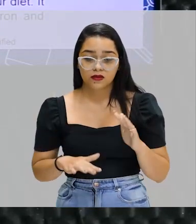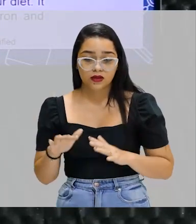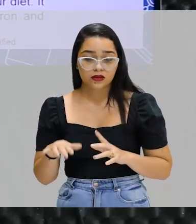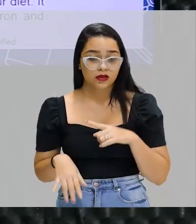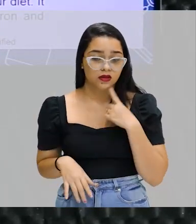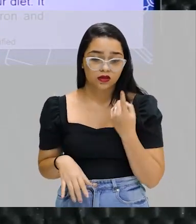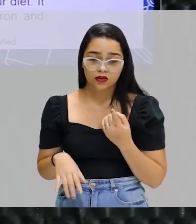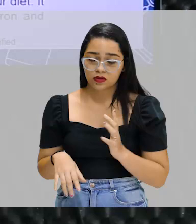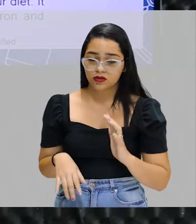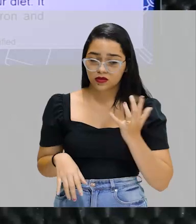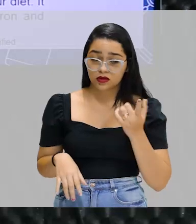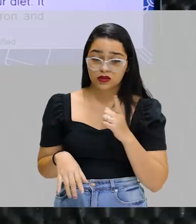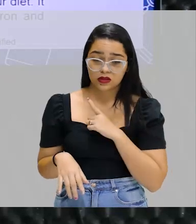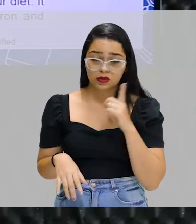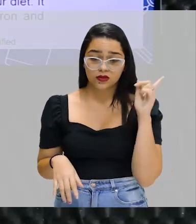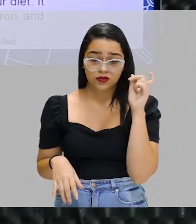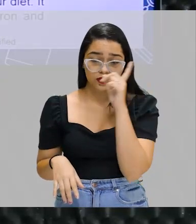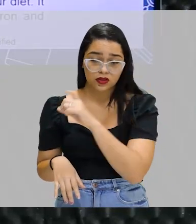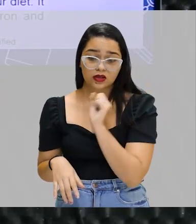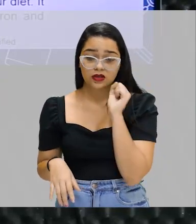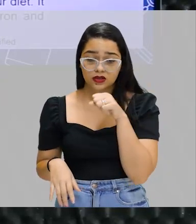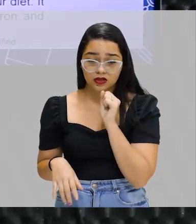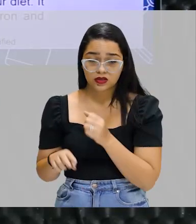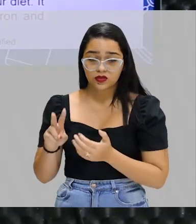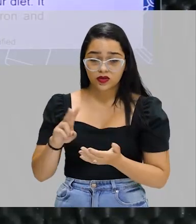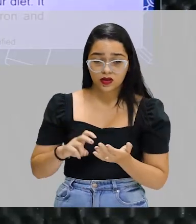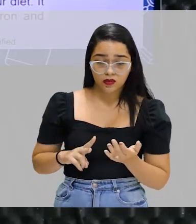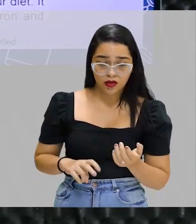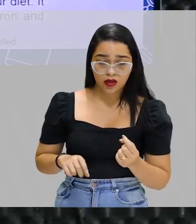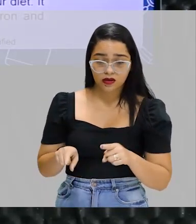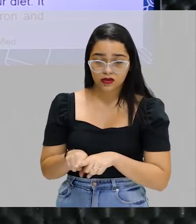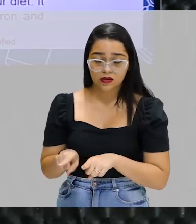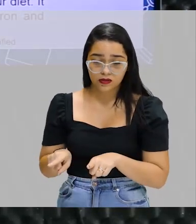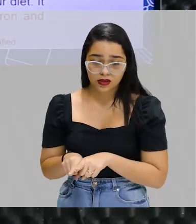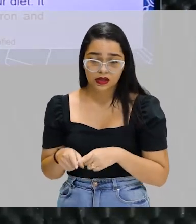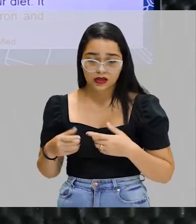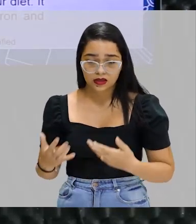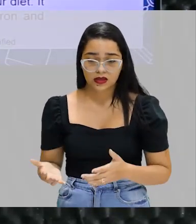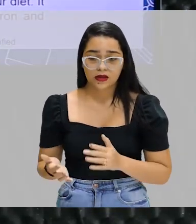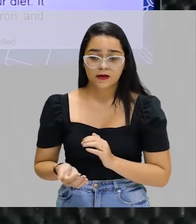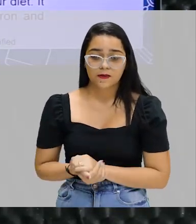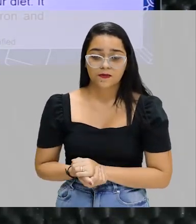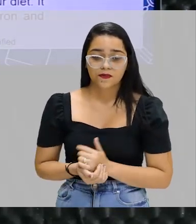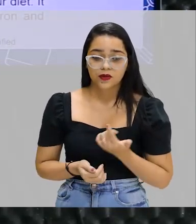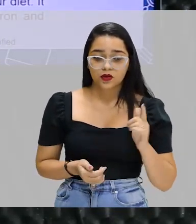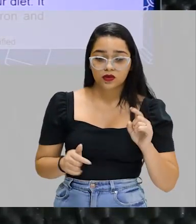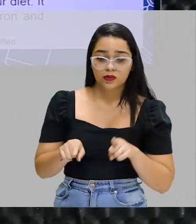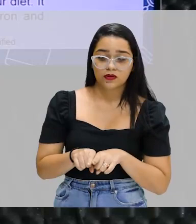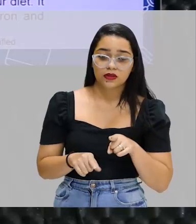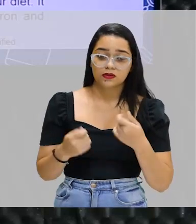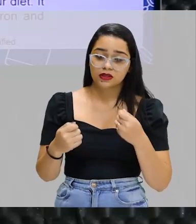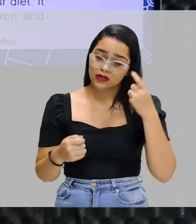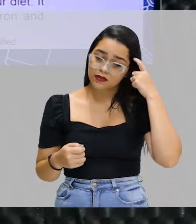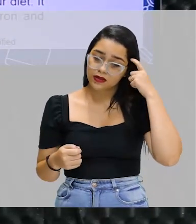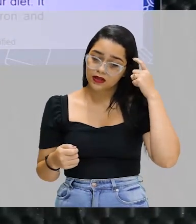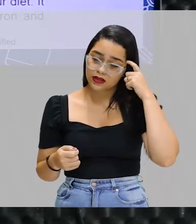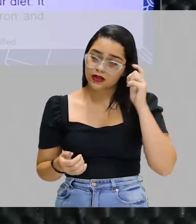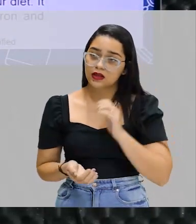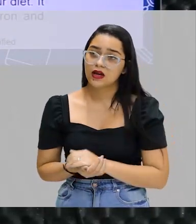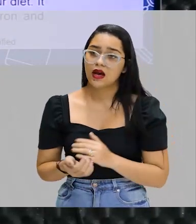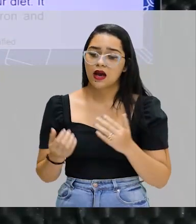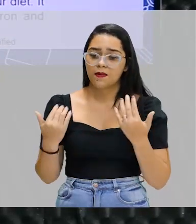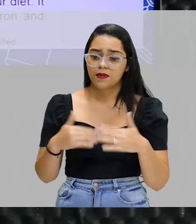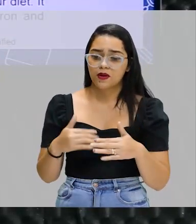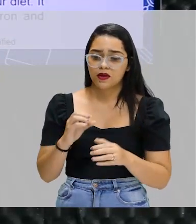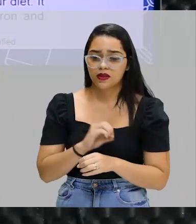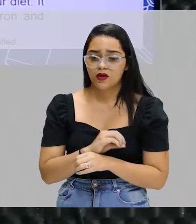a nossa realidade, nós temos uma dificuldade de vocabulário ou uma limitação, e o outro caso é que você tem que pensar. Prova da